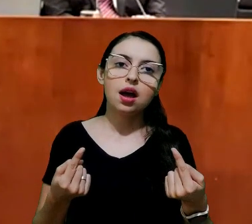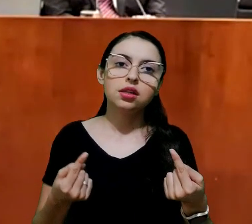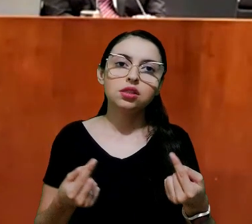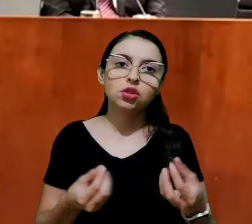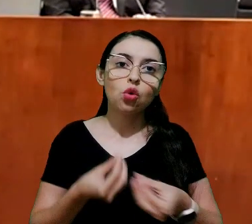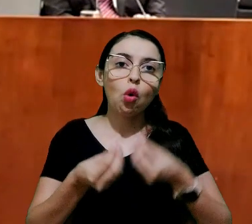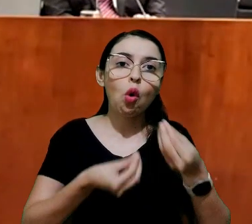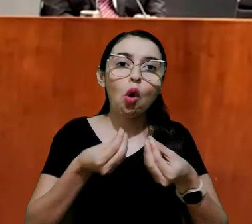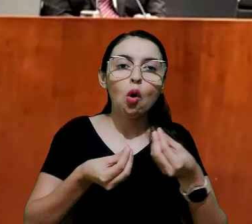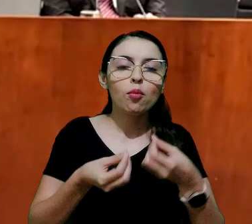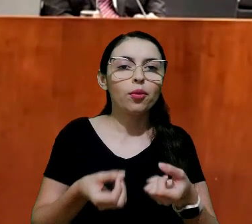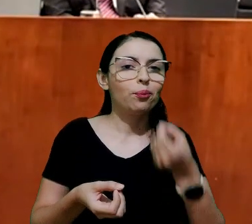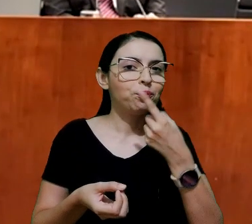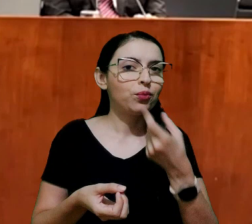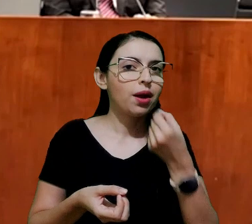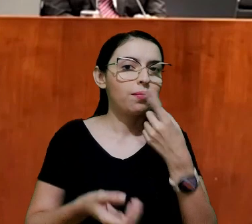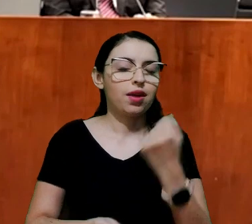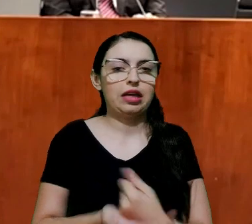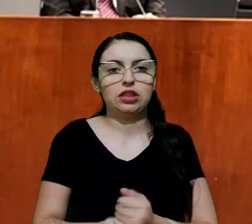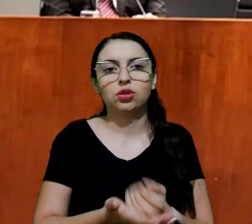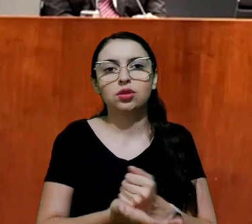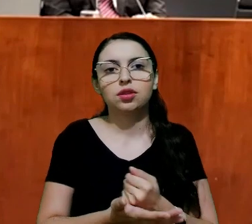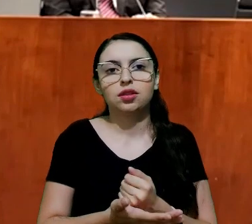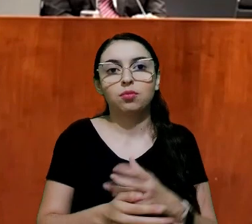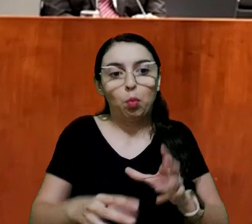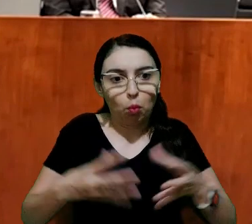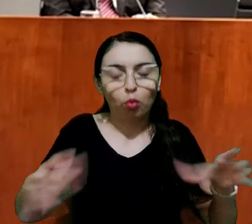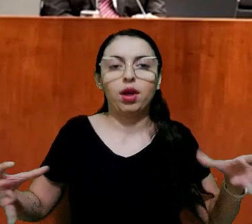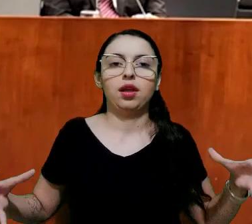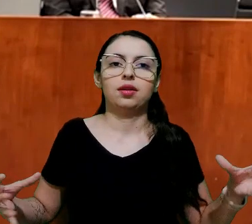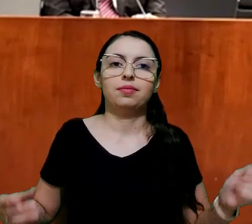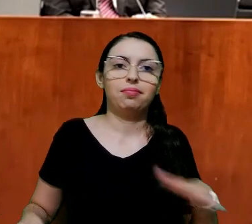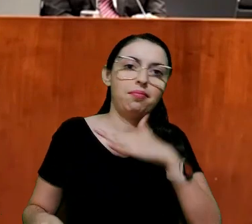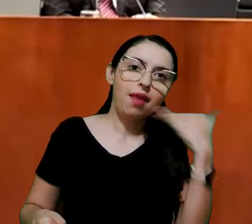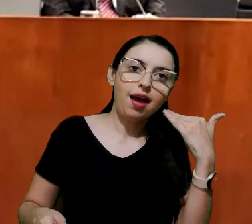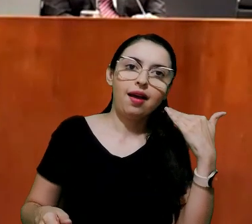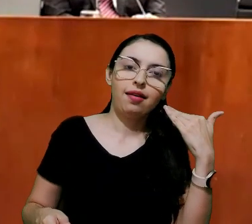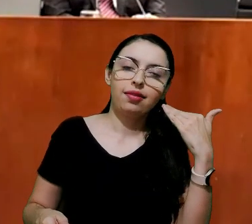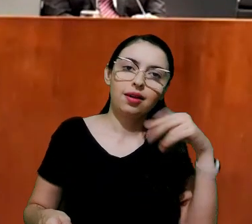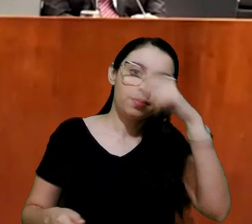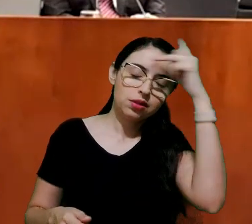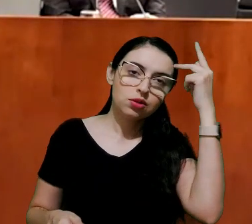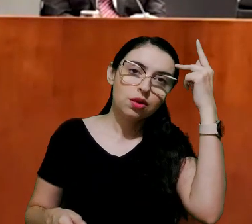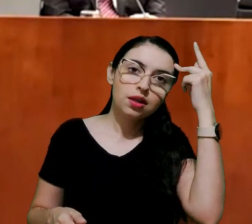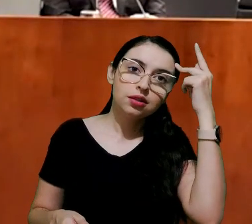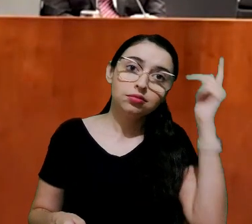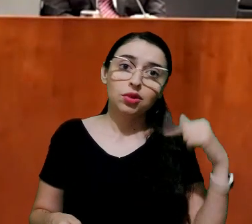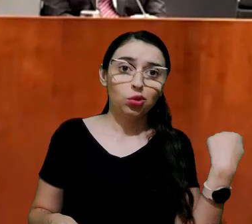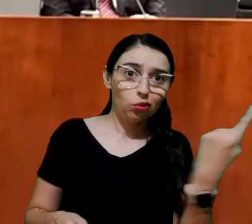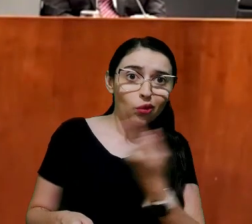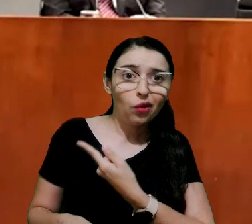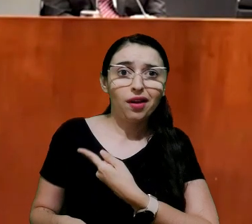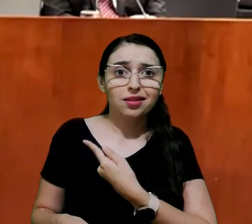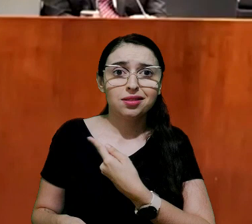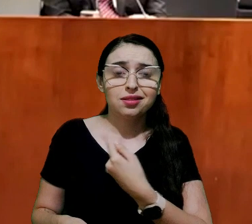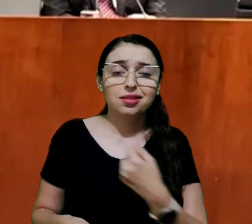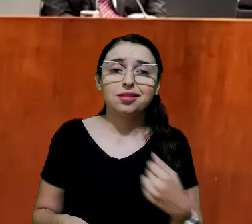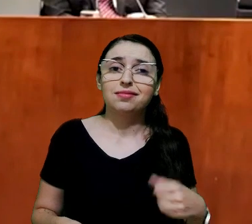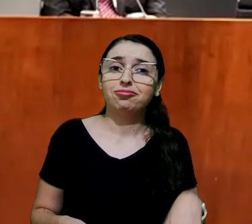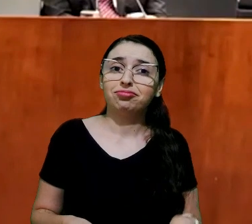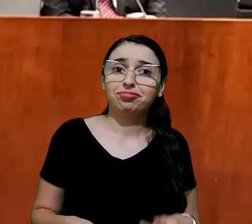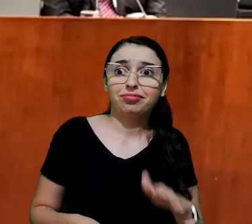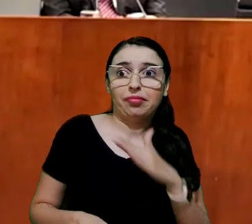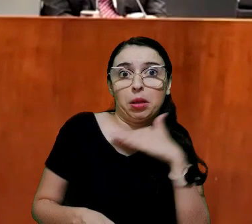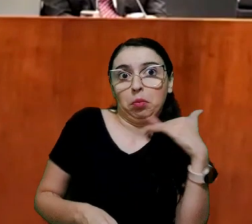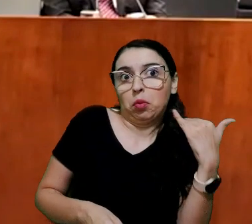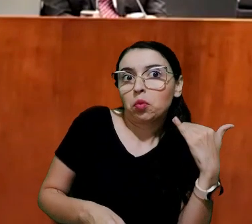dá aos montes mata o paciente, nós estamos todos na UTI com relação a esse ponto. Porque,